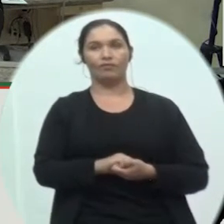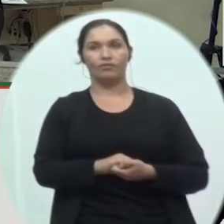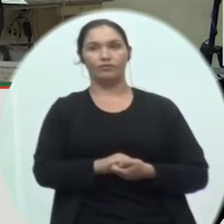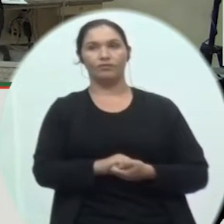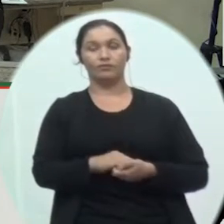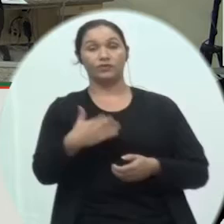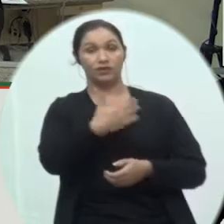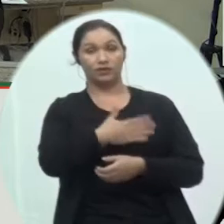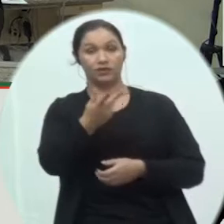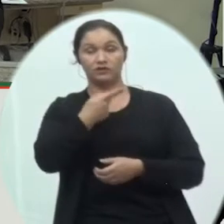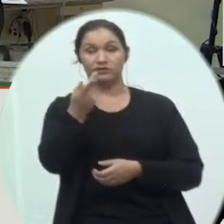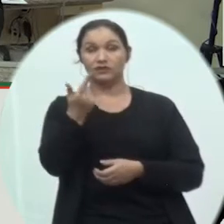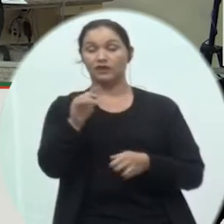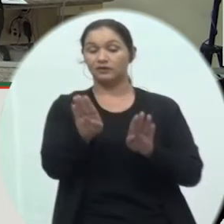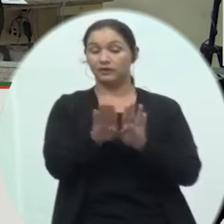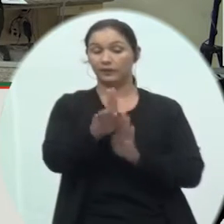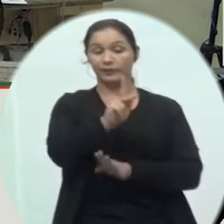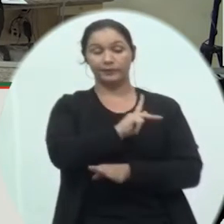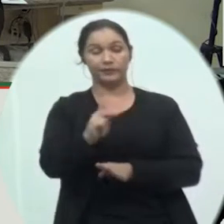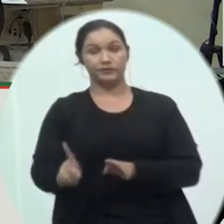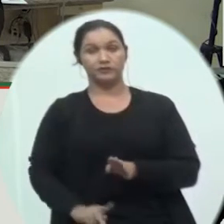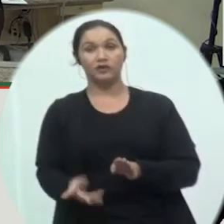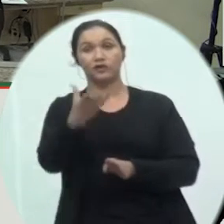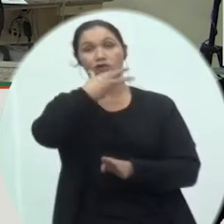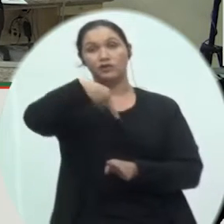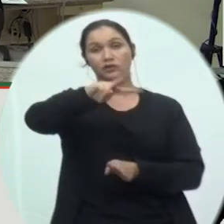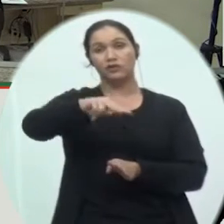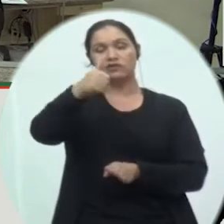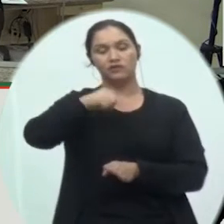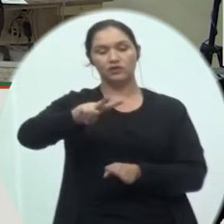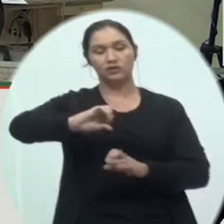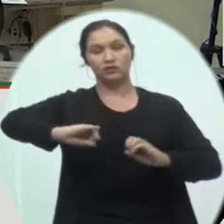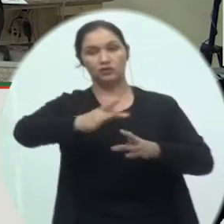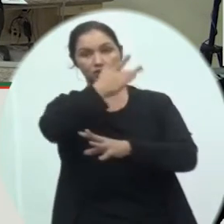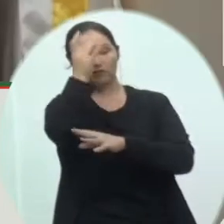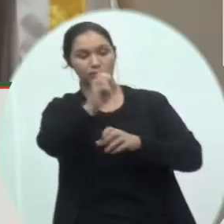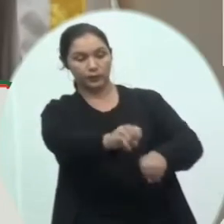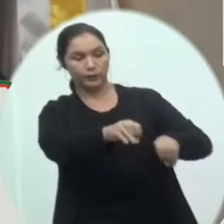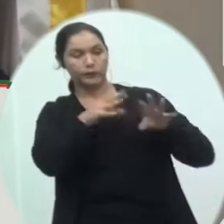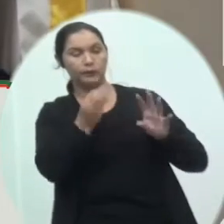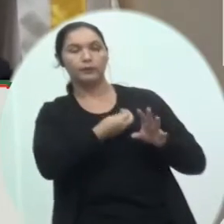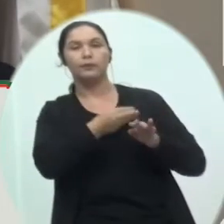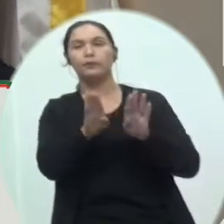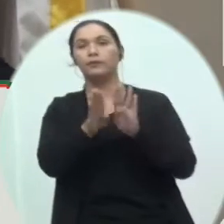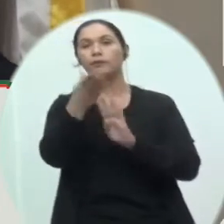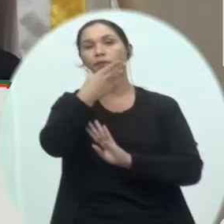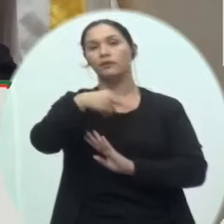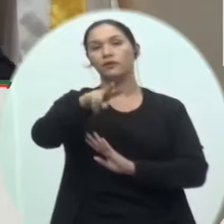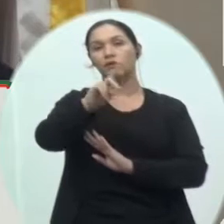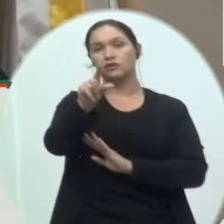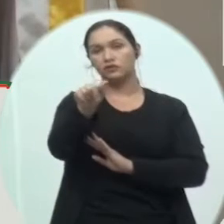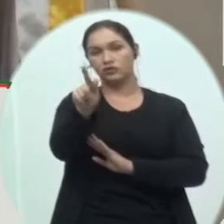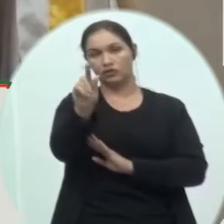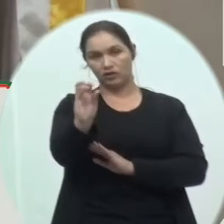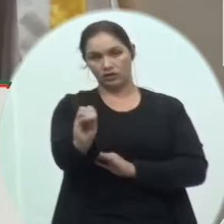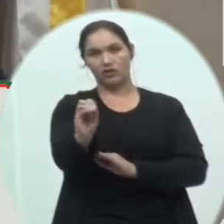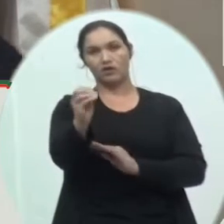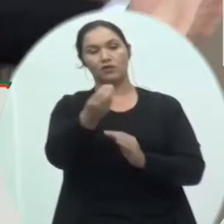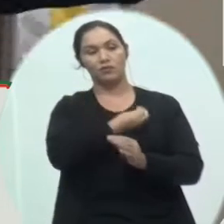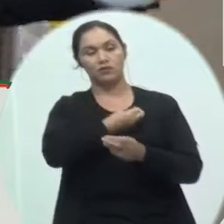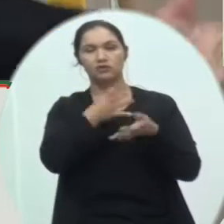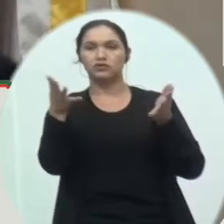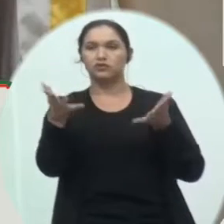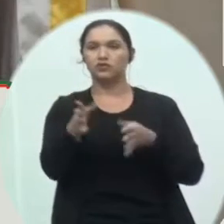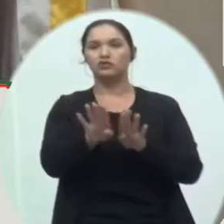Com o coração. Quero cumprimentar o senhor presidente, senhores vereadores, vereadoras, todo o público presente, vereador Diego Goulart, que se encontra presente nessa